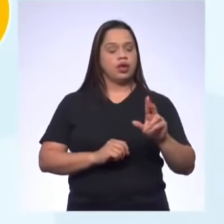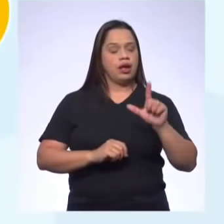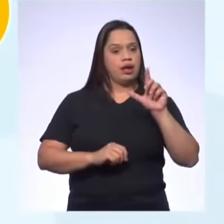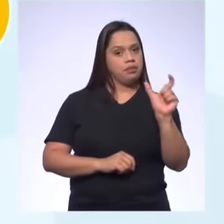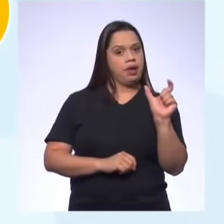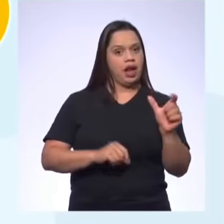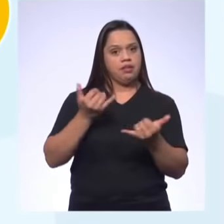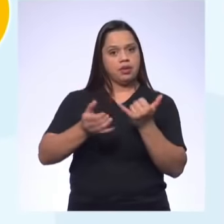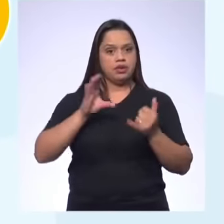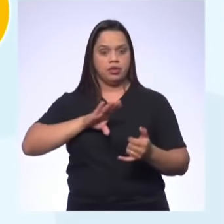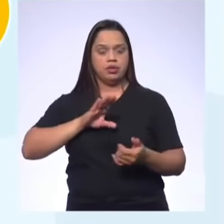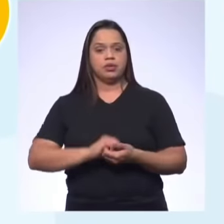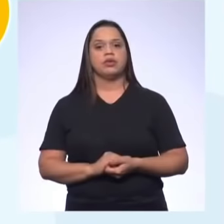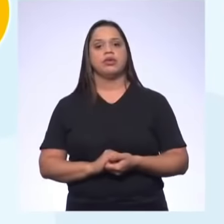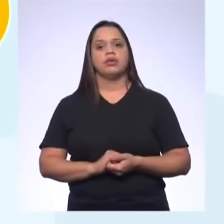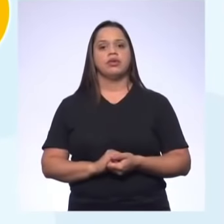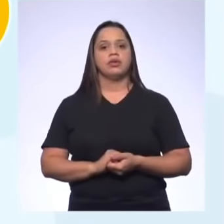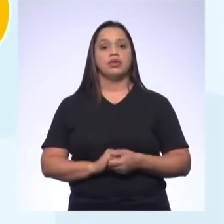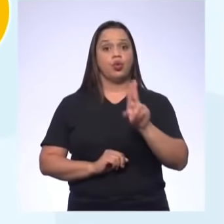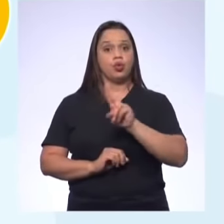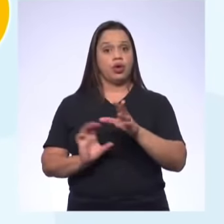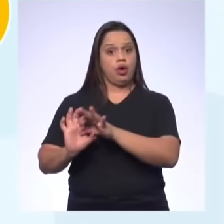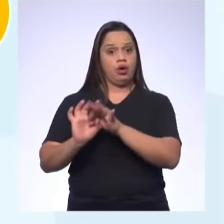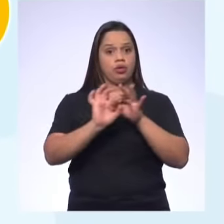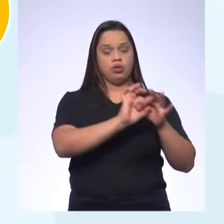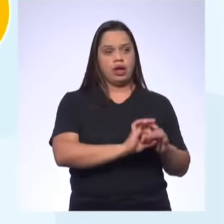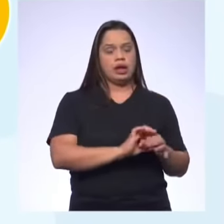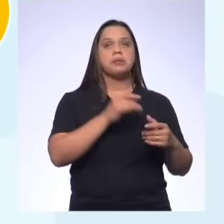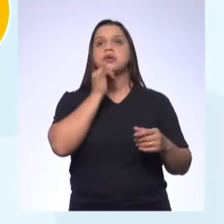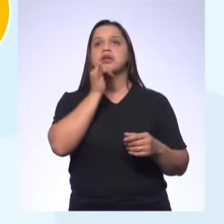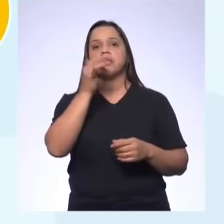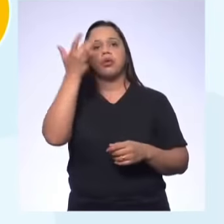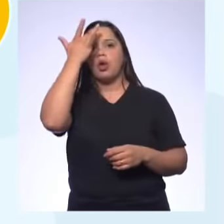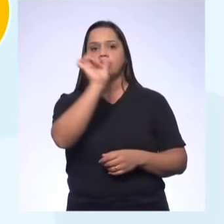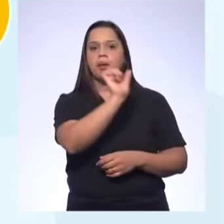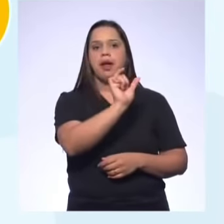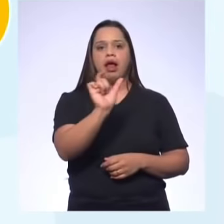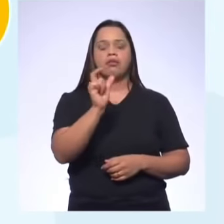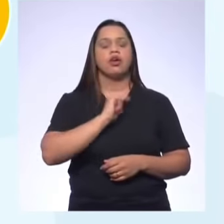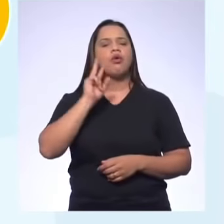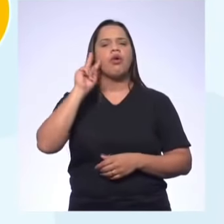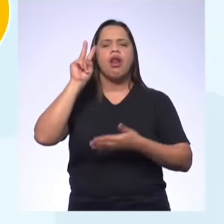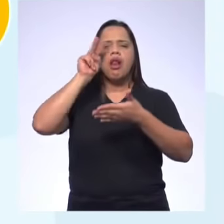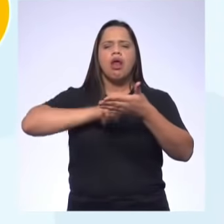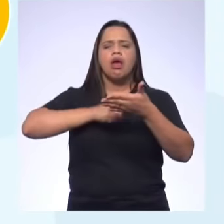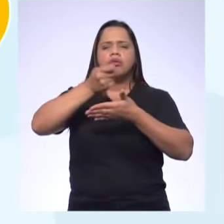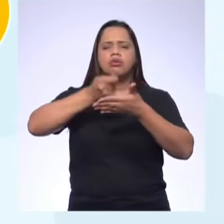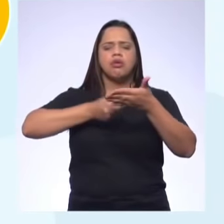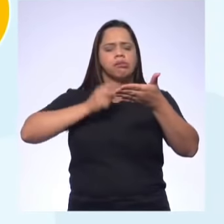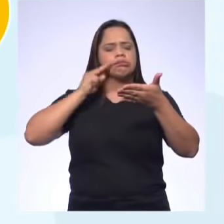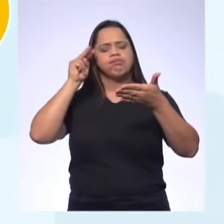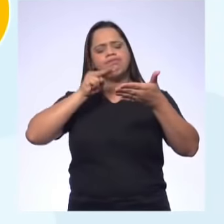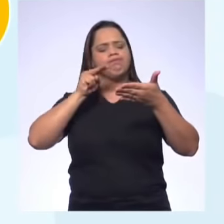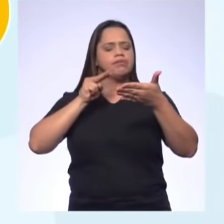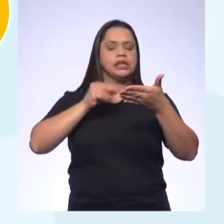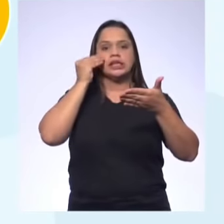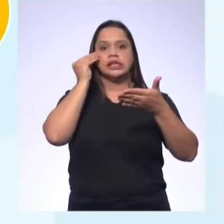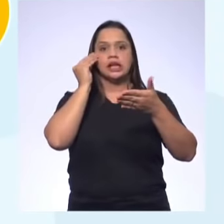Using context. Usar o contexto. Quando eu não sei uma palavra, eu uso o contexto para tentar decifrar e